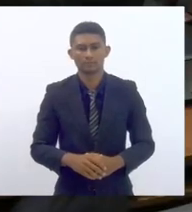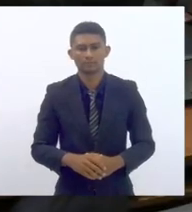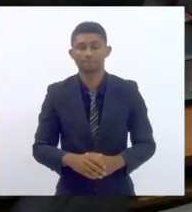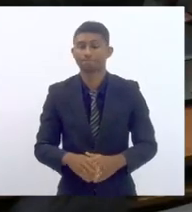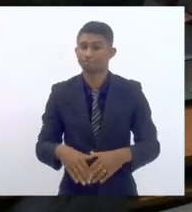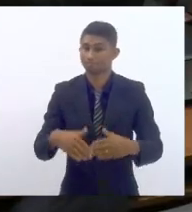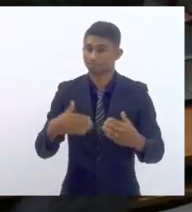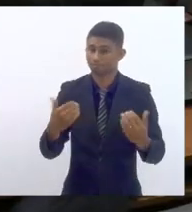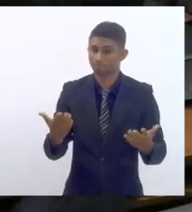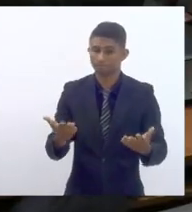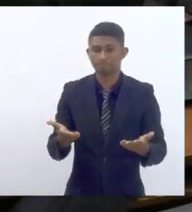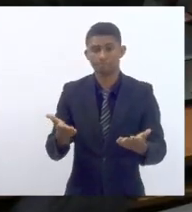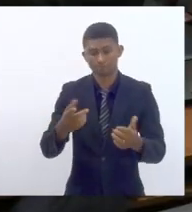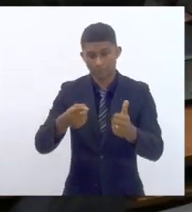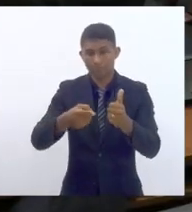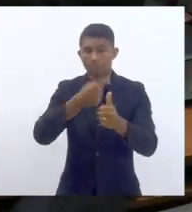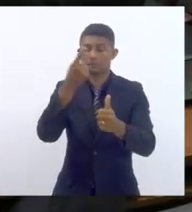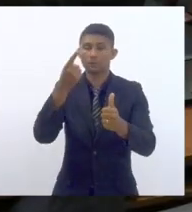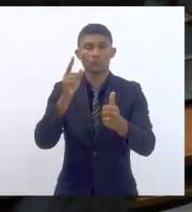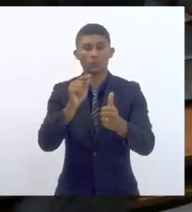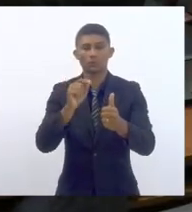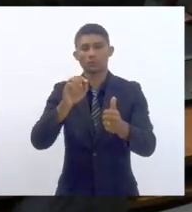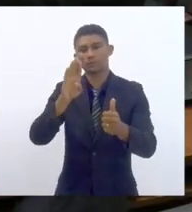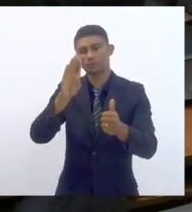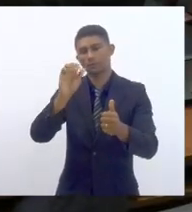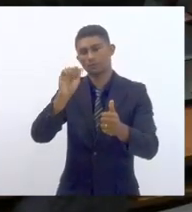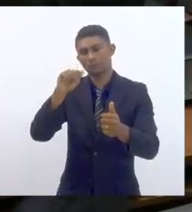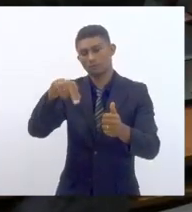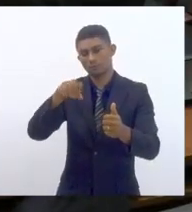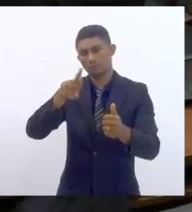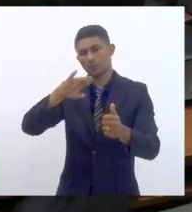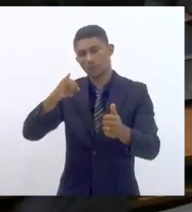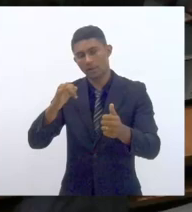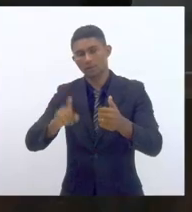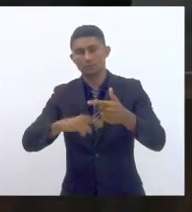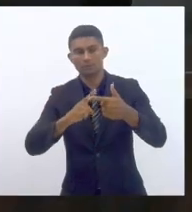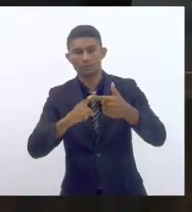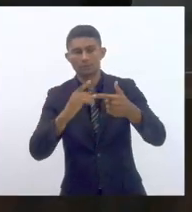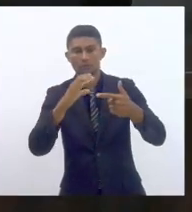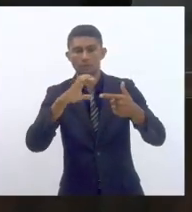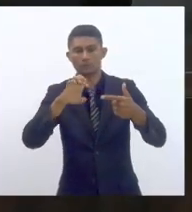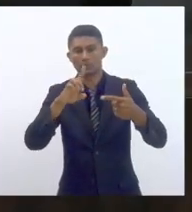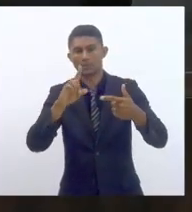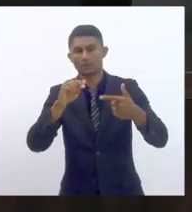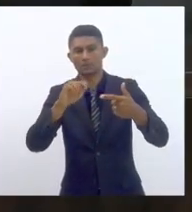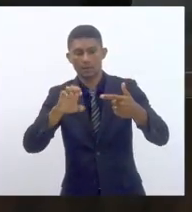esse é o primeiro passo, Banerje e SEDAI. Deputado Luiz,